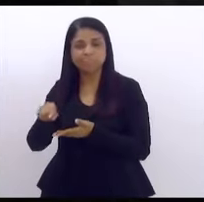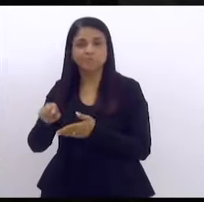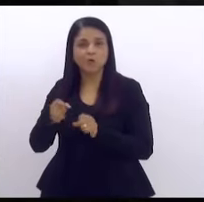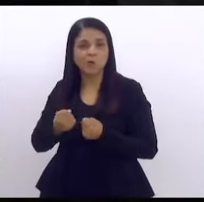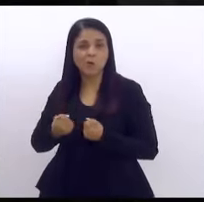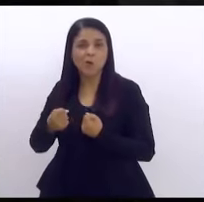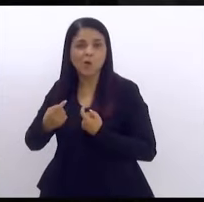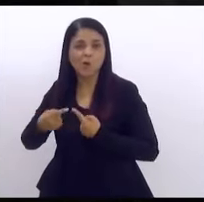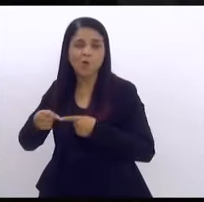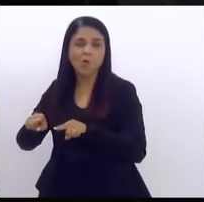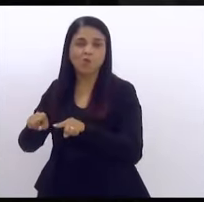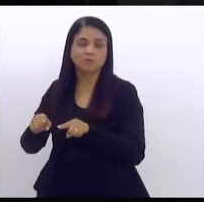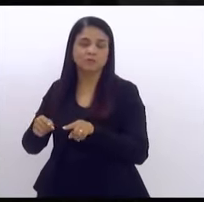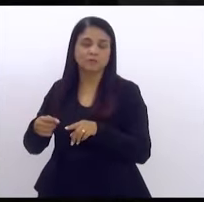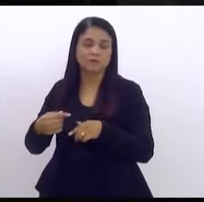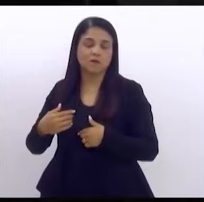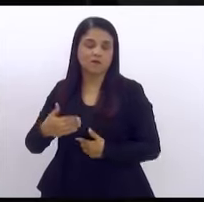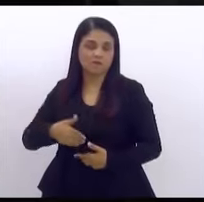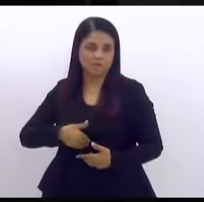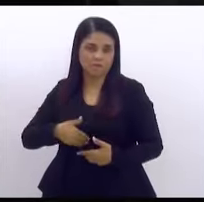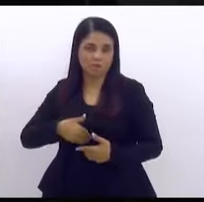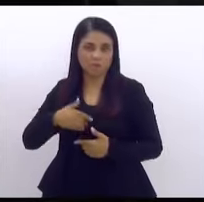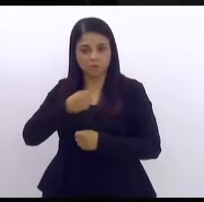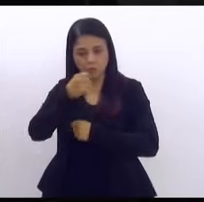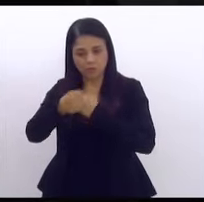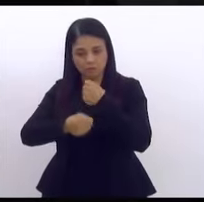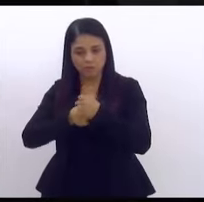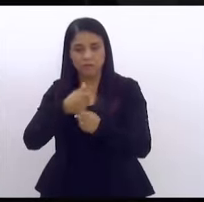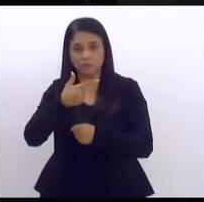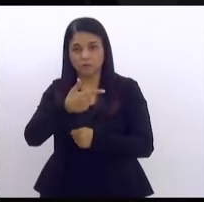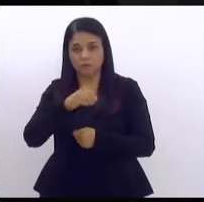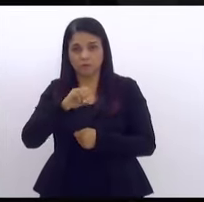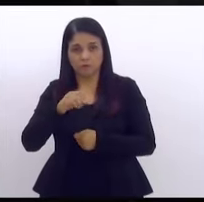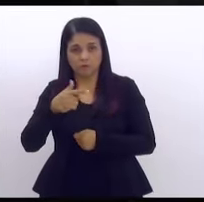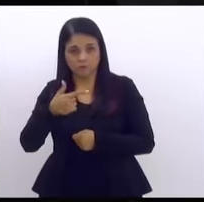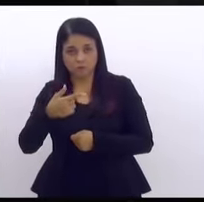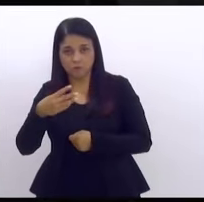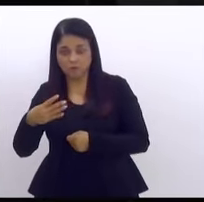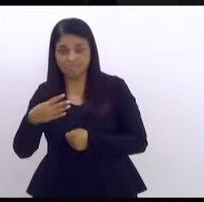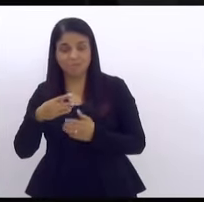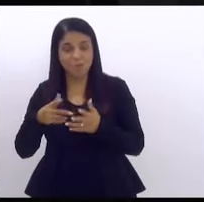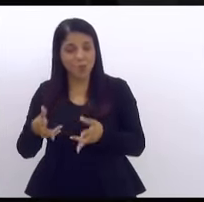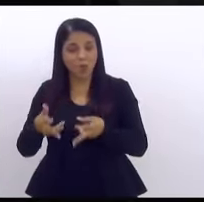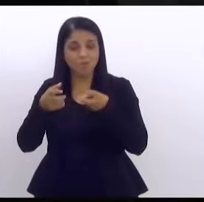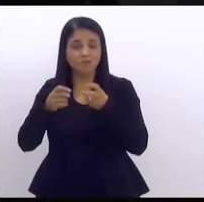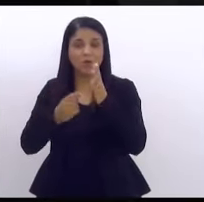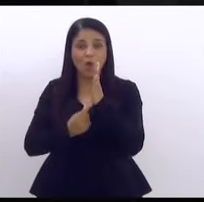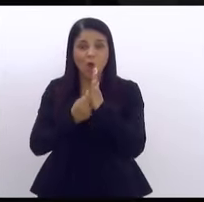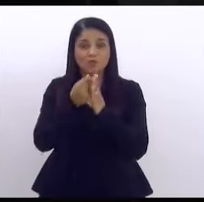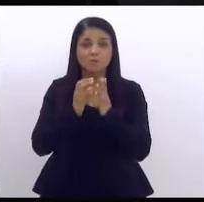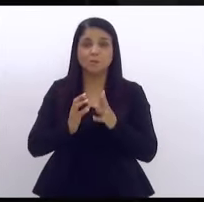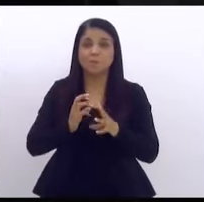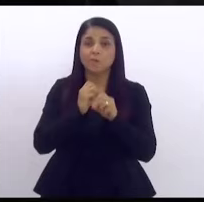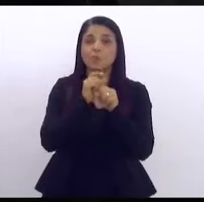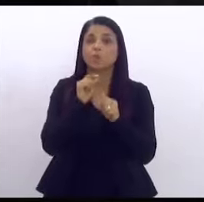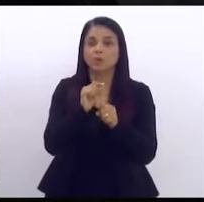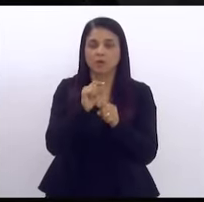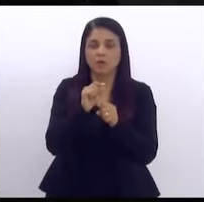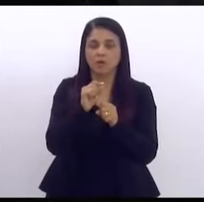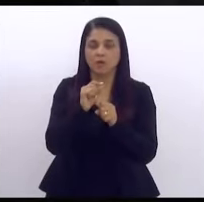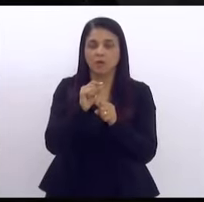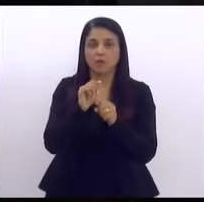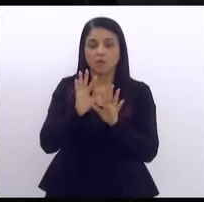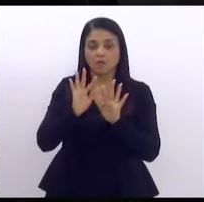combate à fome para 2024. Mas não é isso que a gente observou no orçamento, principalmente com o fim